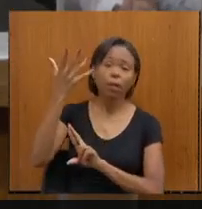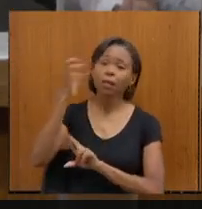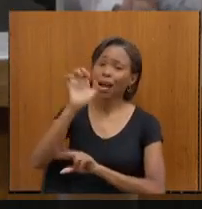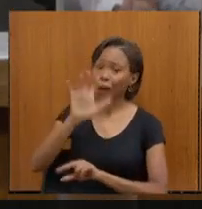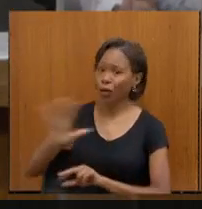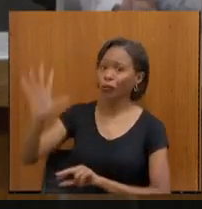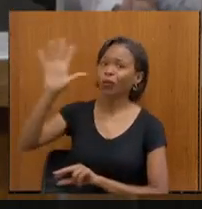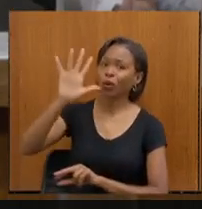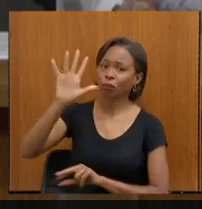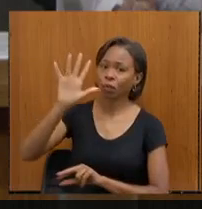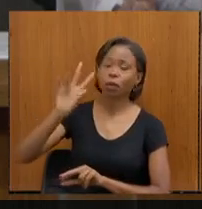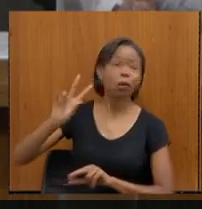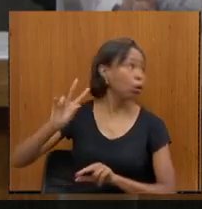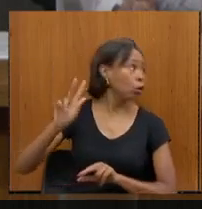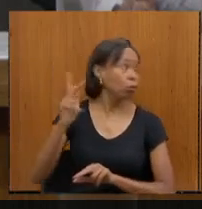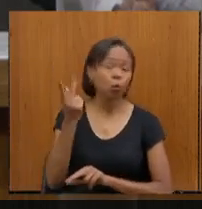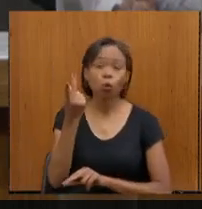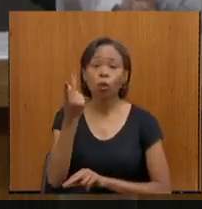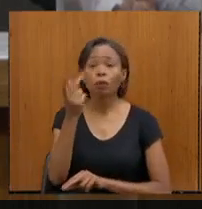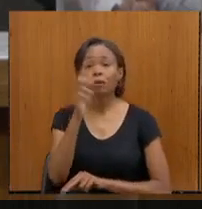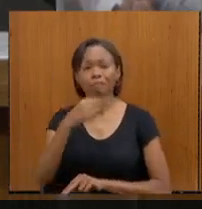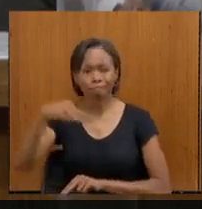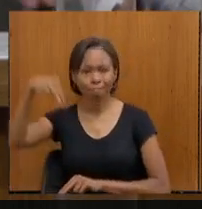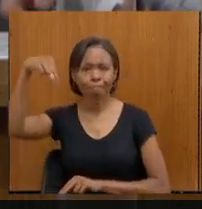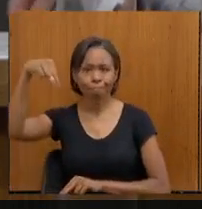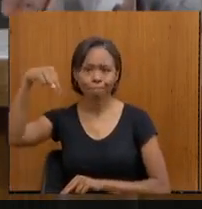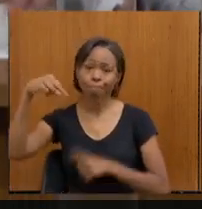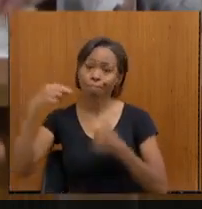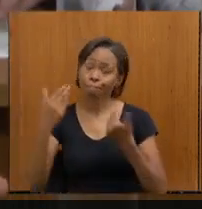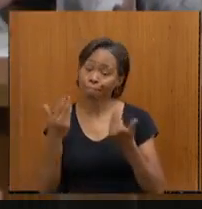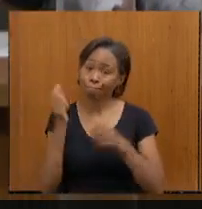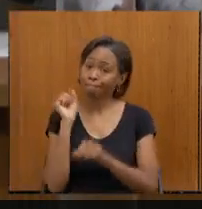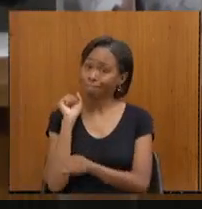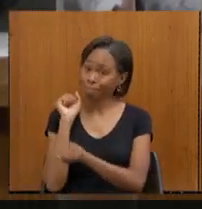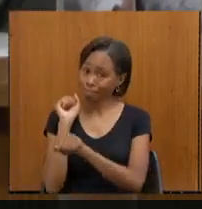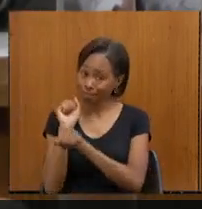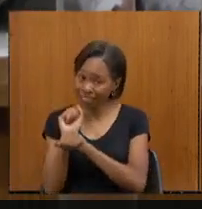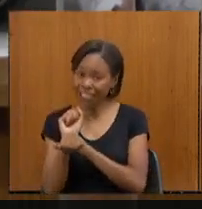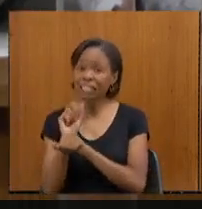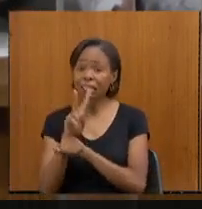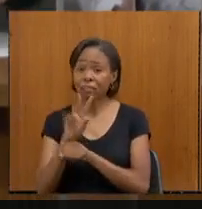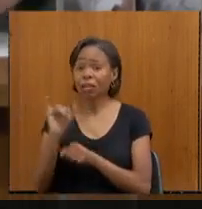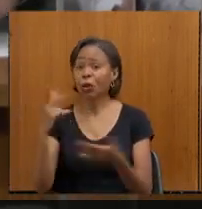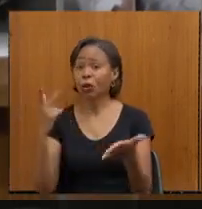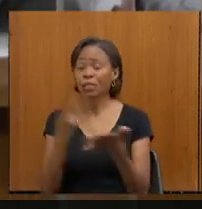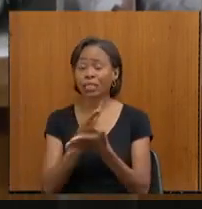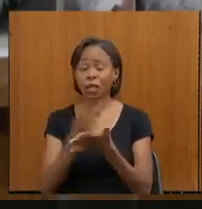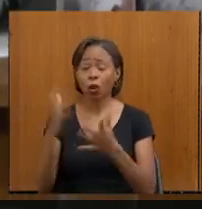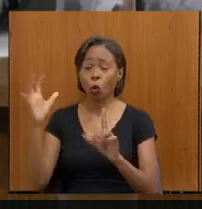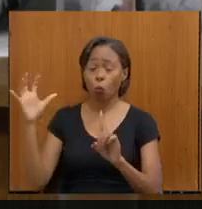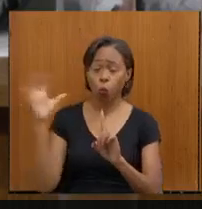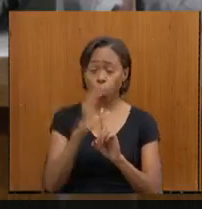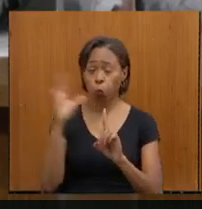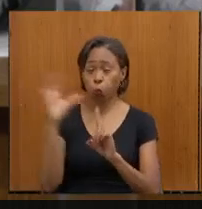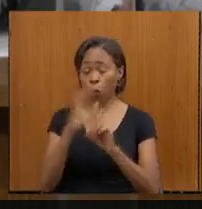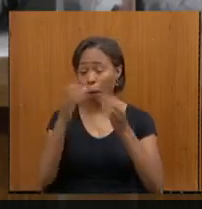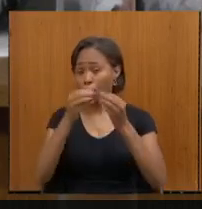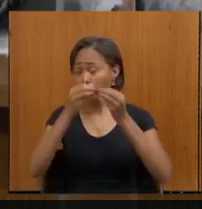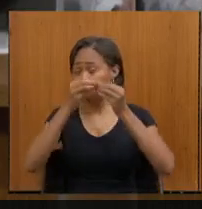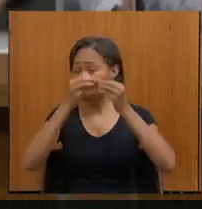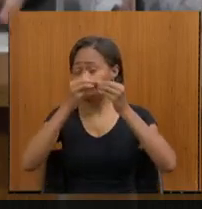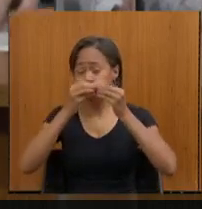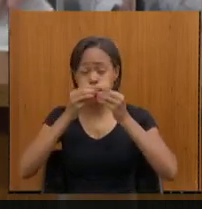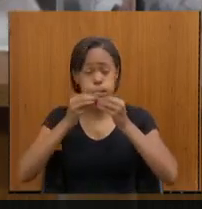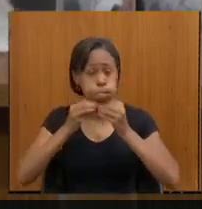então parando isso isso vai ter um com efeito o impacto muito dramático digamos para